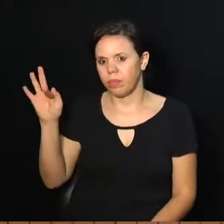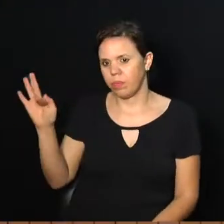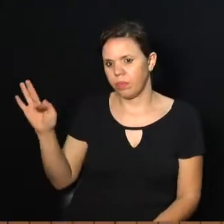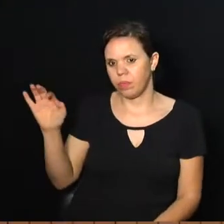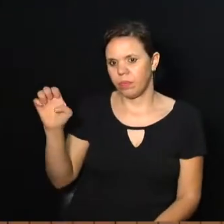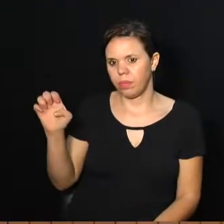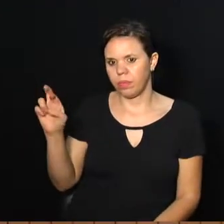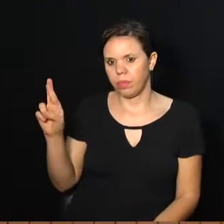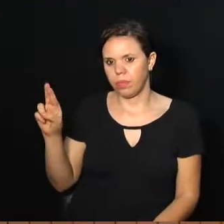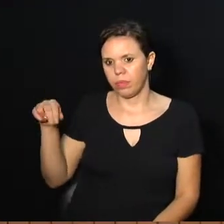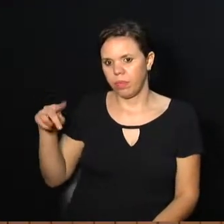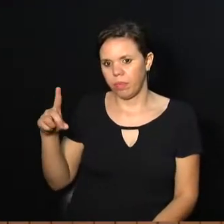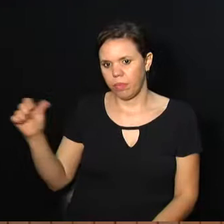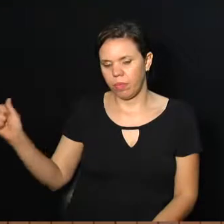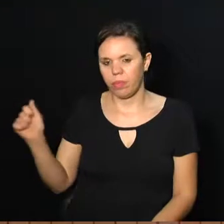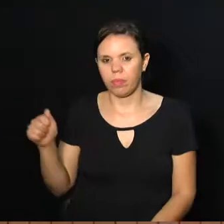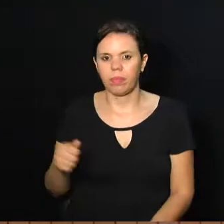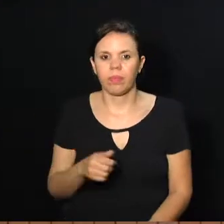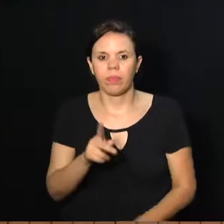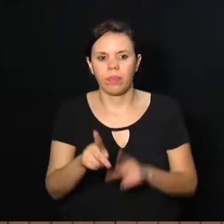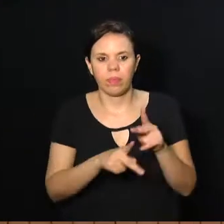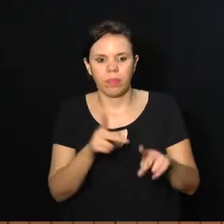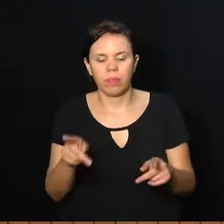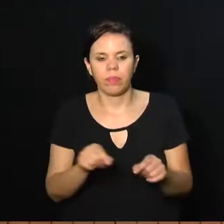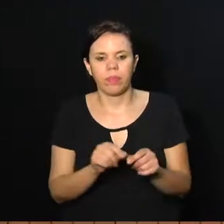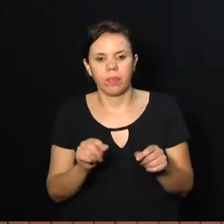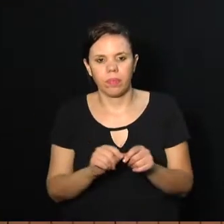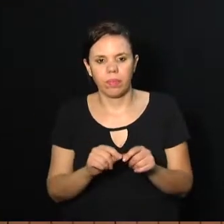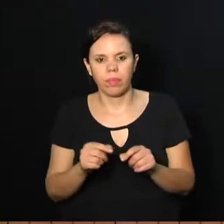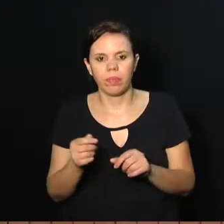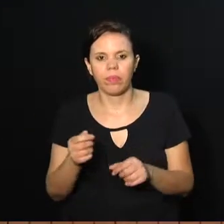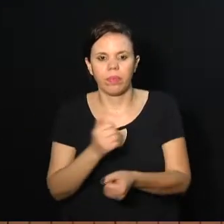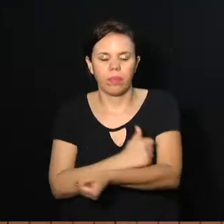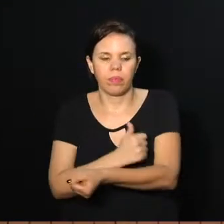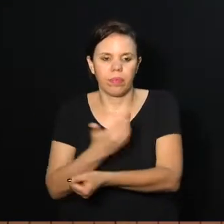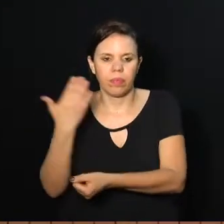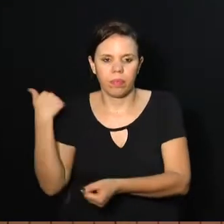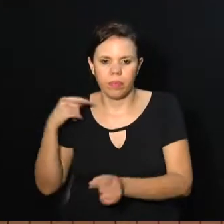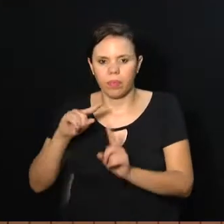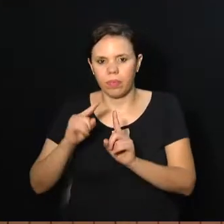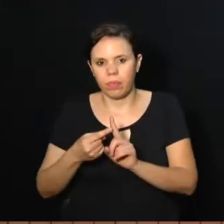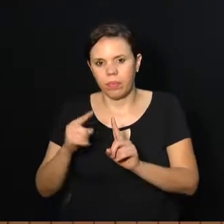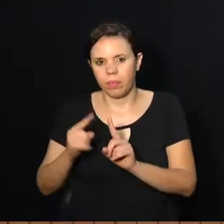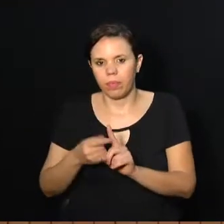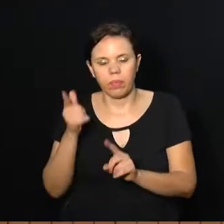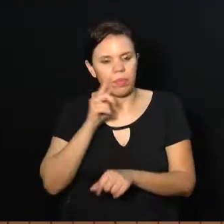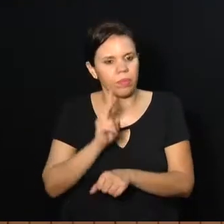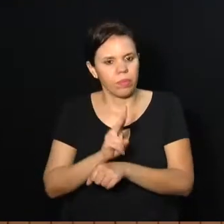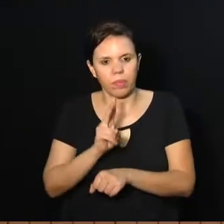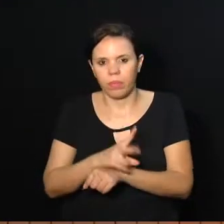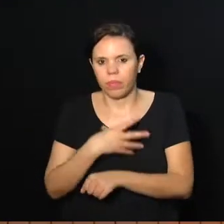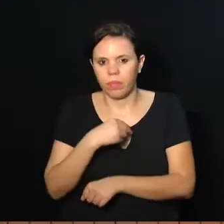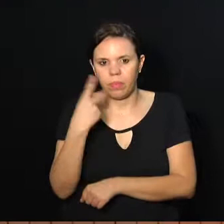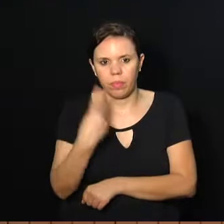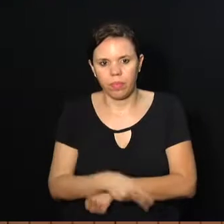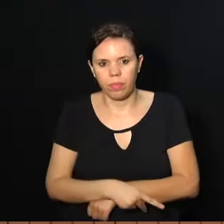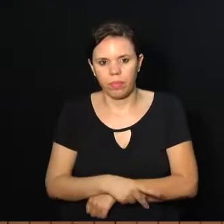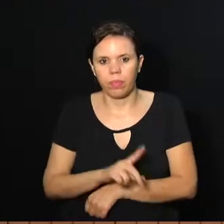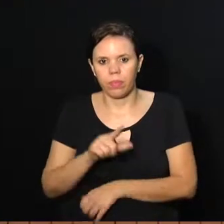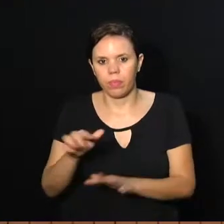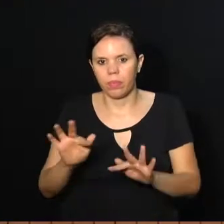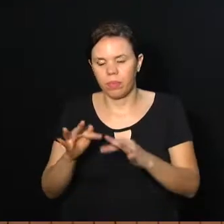as puérperas dependentes químicas que passaram por gestações anteriores e não conseguiram cuidar desses filhos, foram para a